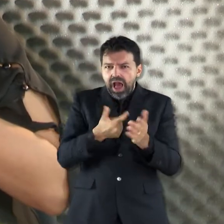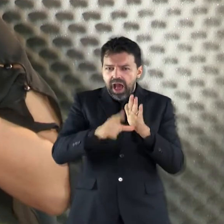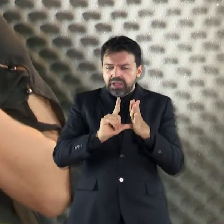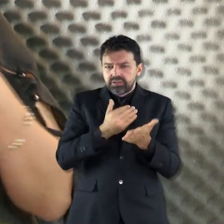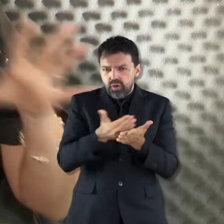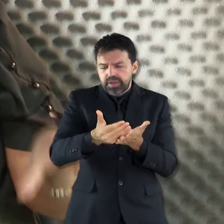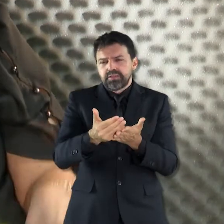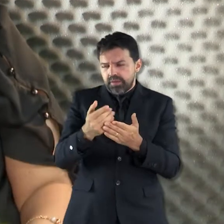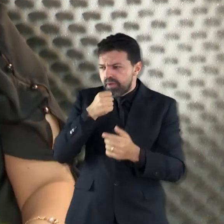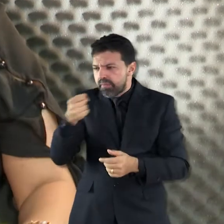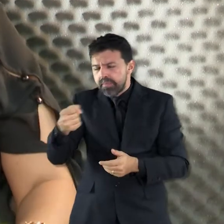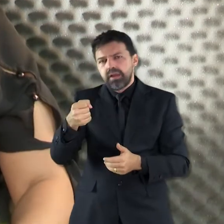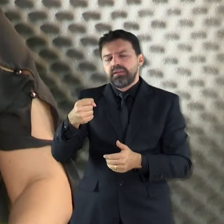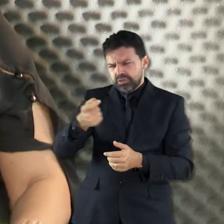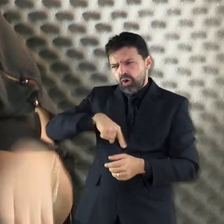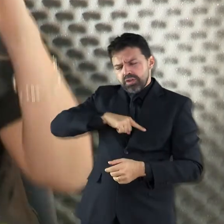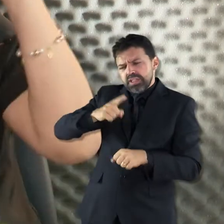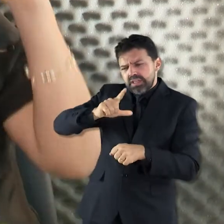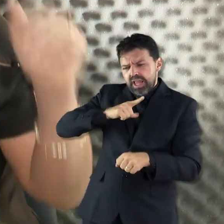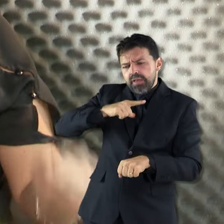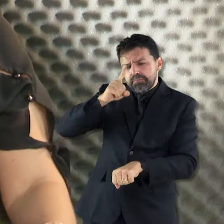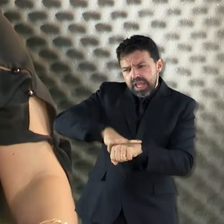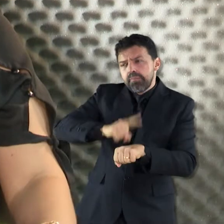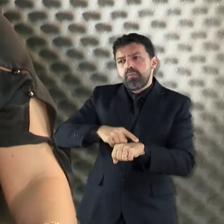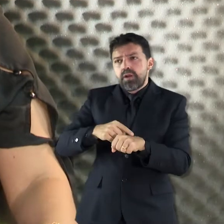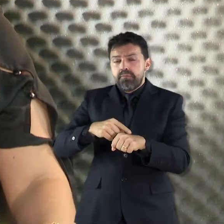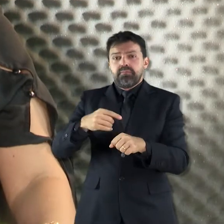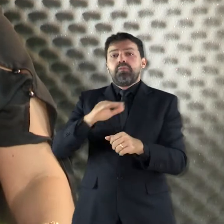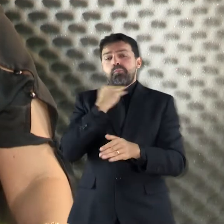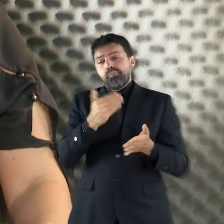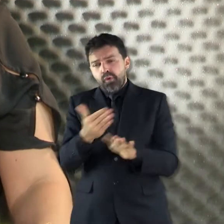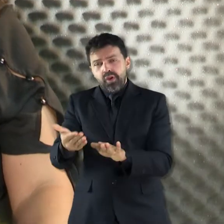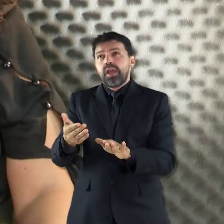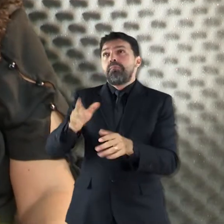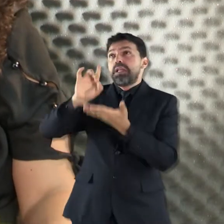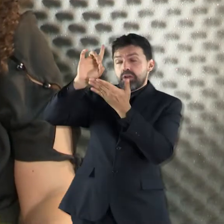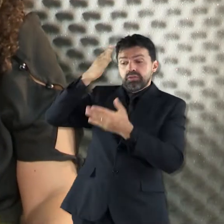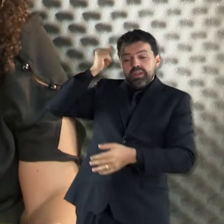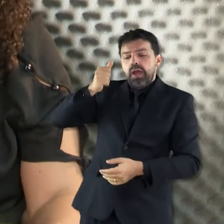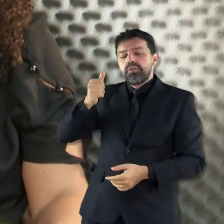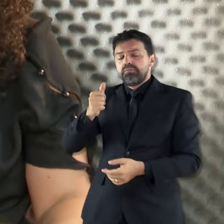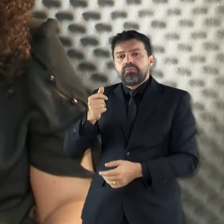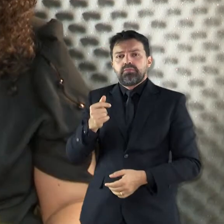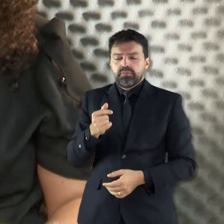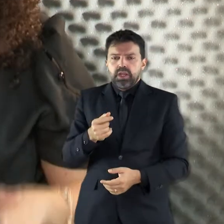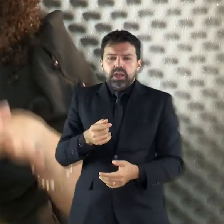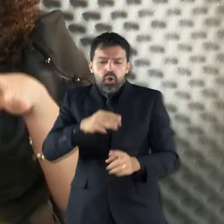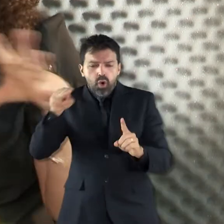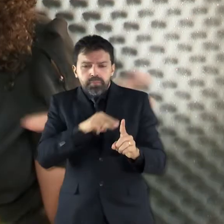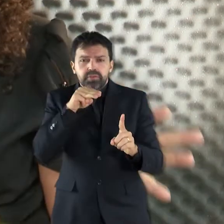para ir, né? Nós não vamos ficar para sempre, né? E ele, lá de cima, é que sabe quando é que a gente cumpriu a nossa missão, né? E seu pai deixou